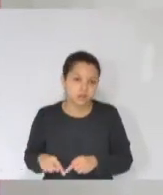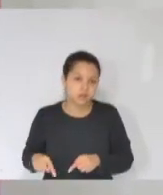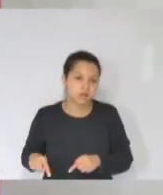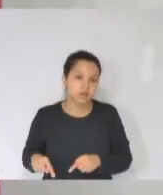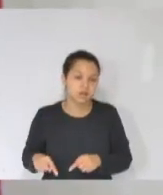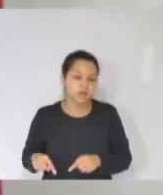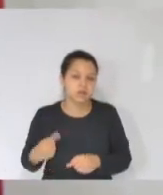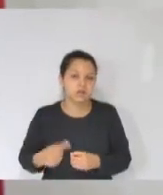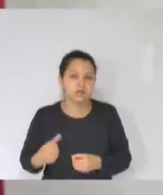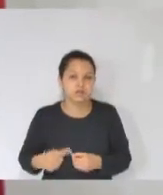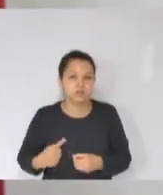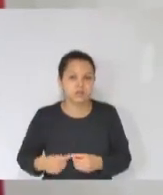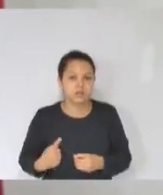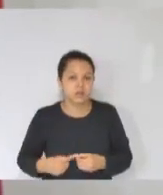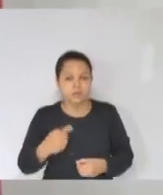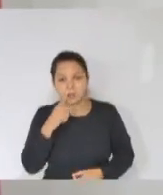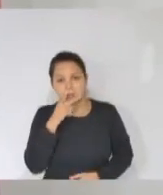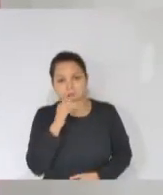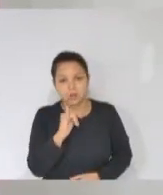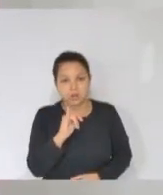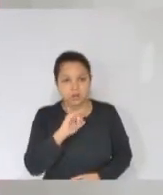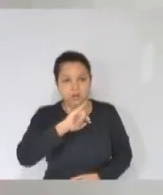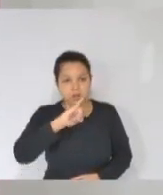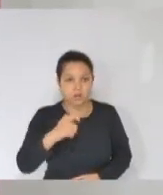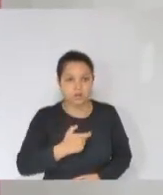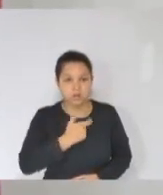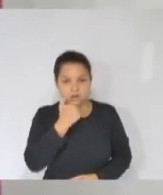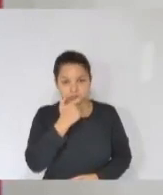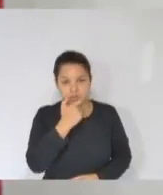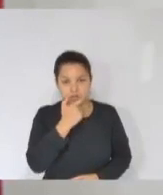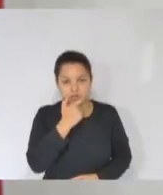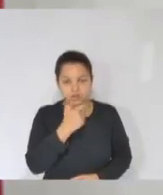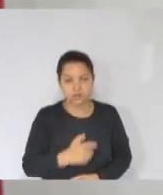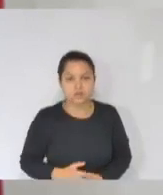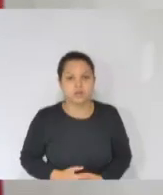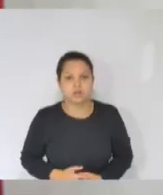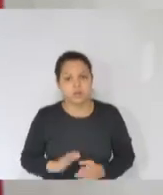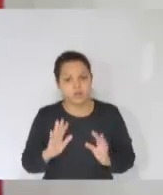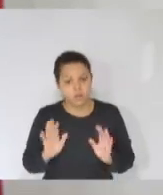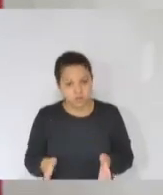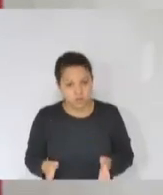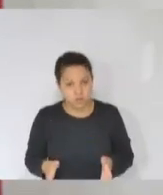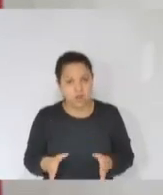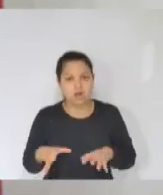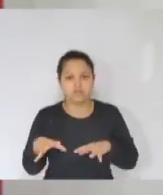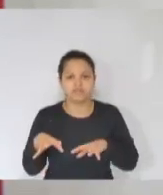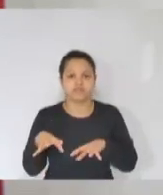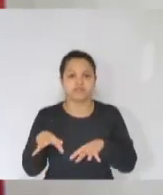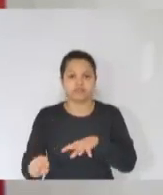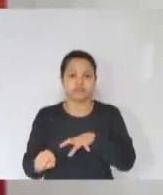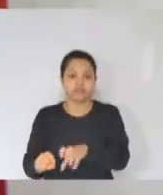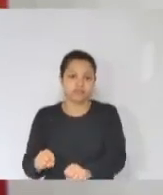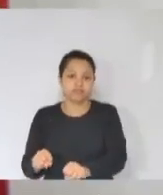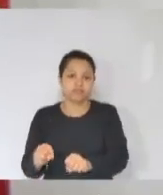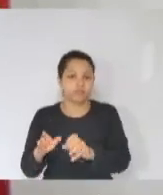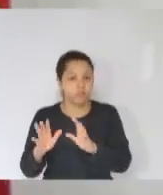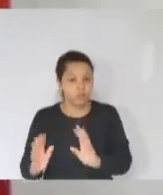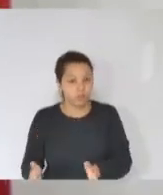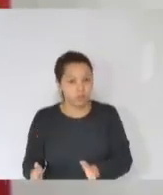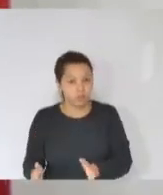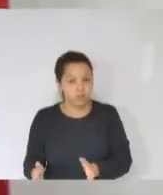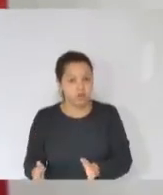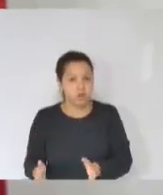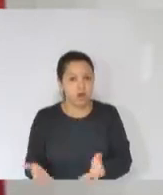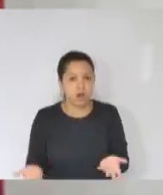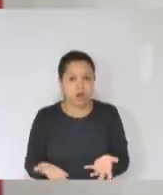do Arno Compre, que são meus amigos do peito, já foram invadidas, né, Gere? Foram invadidas lá e já estão dividindo,